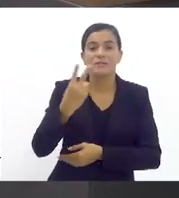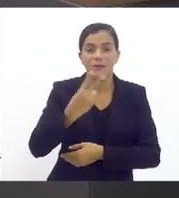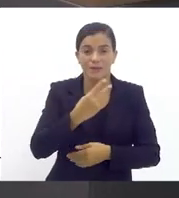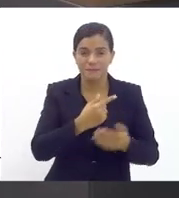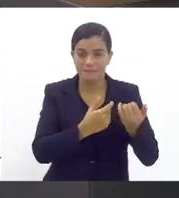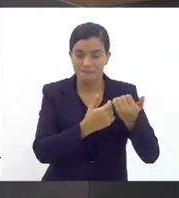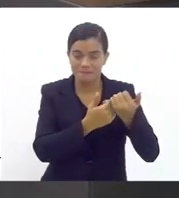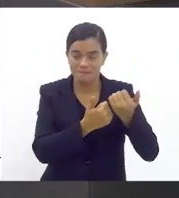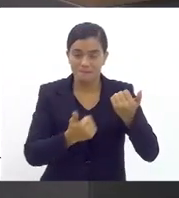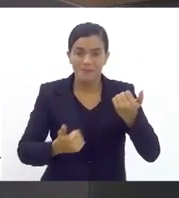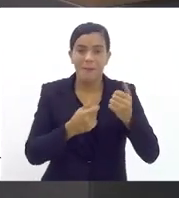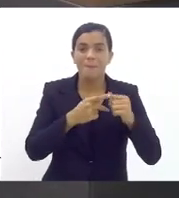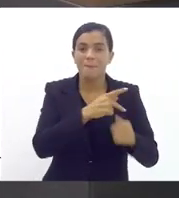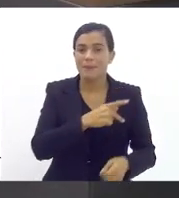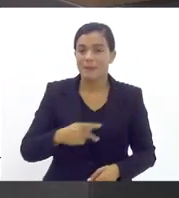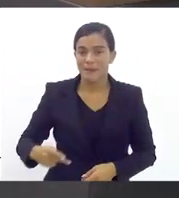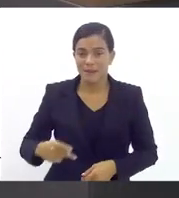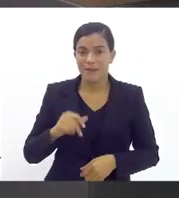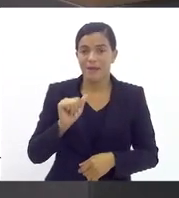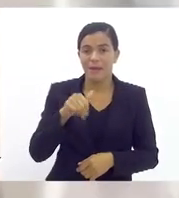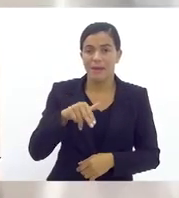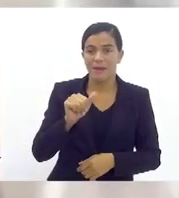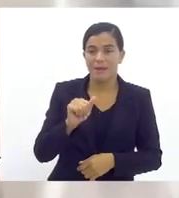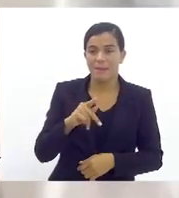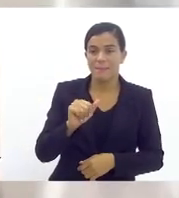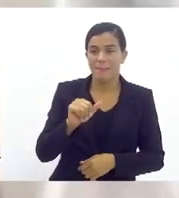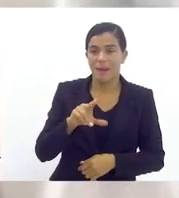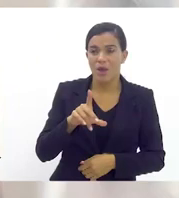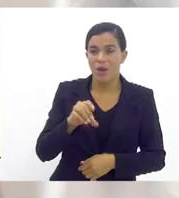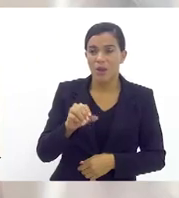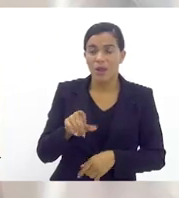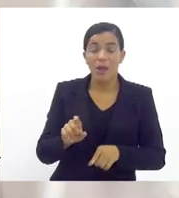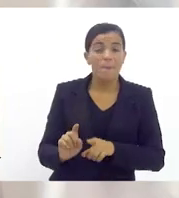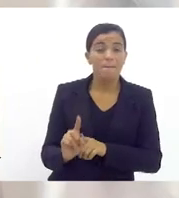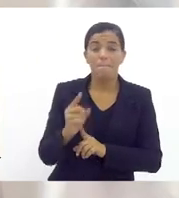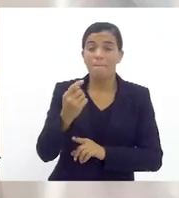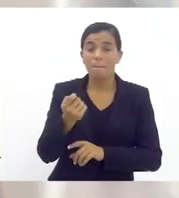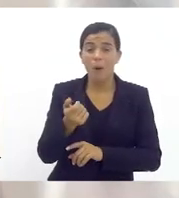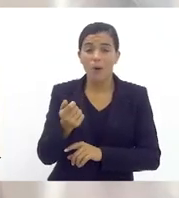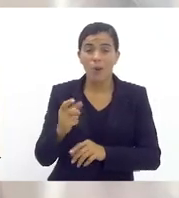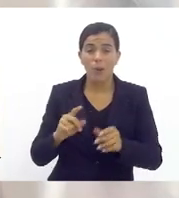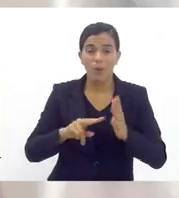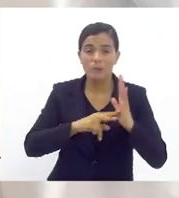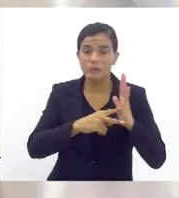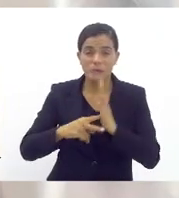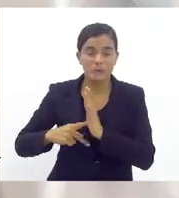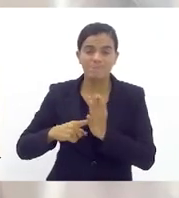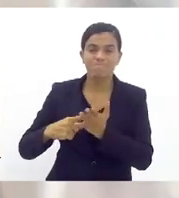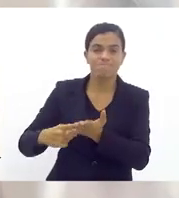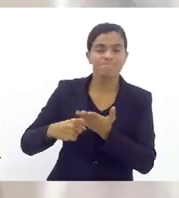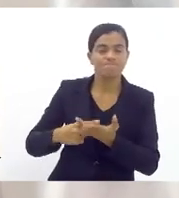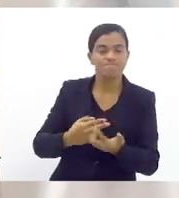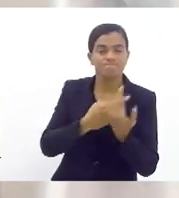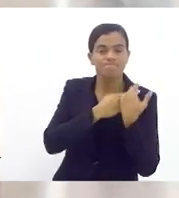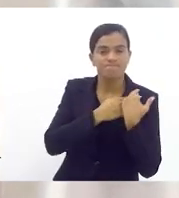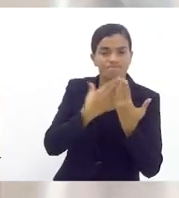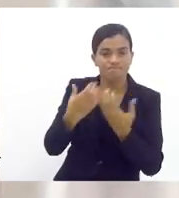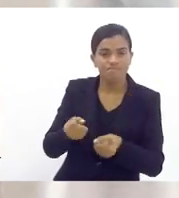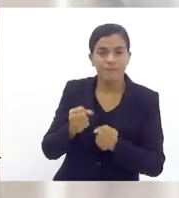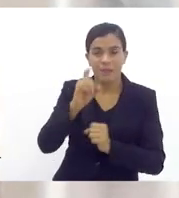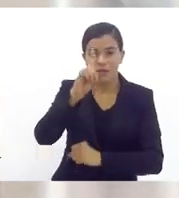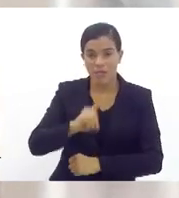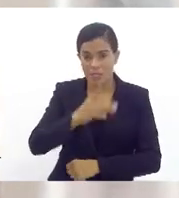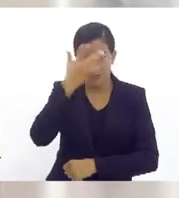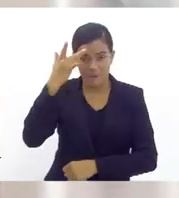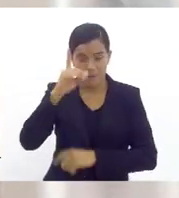Ana Paula, um sindicato atuante e um dos poucos sindicatos que é, de fato, comprometido com a efetivação dos direitos da